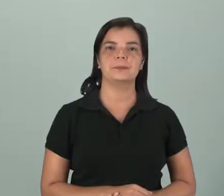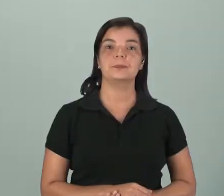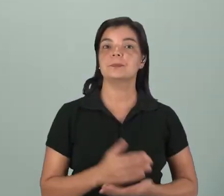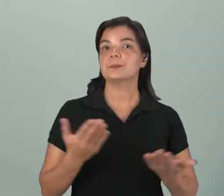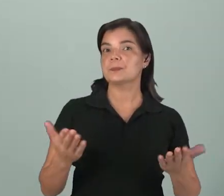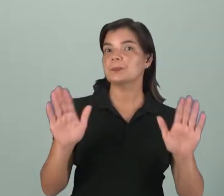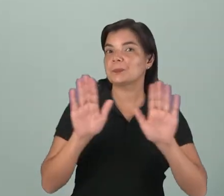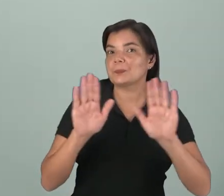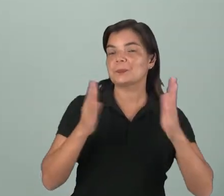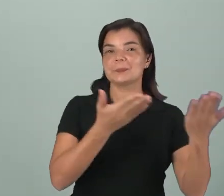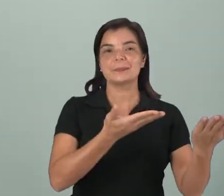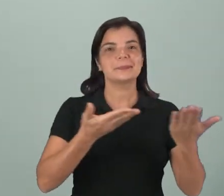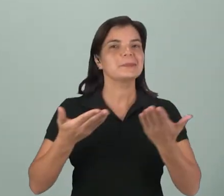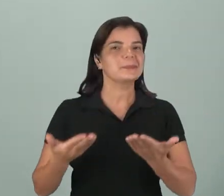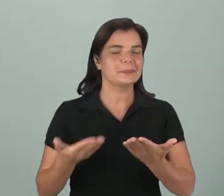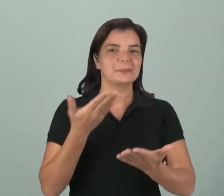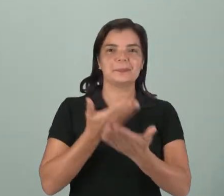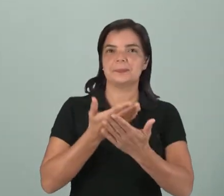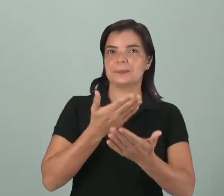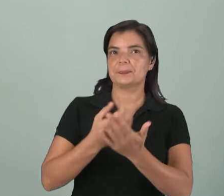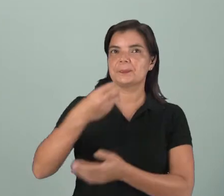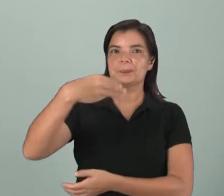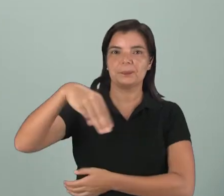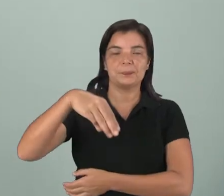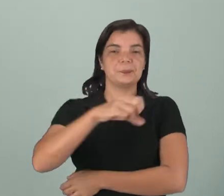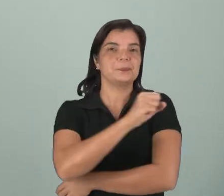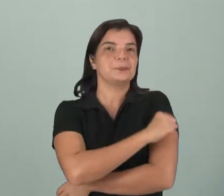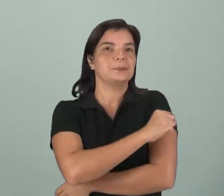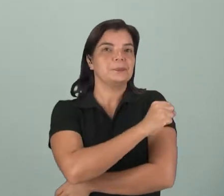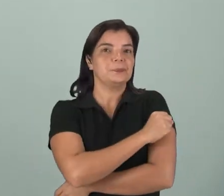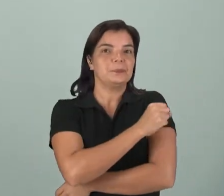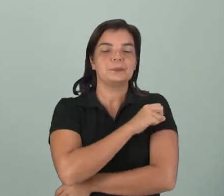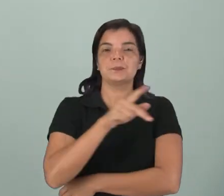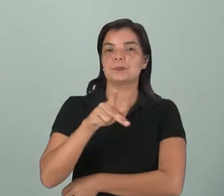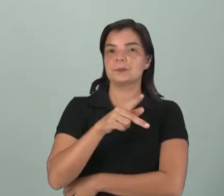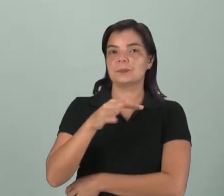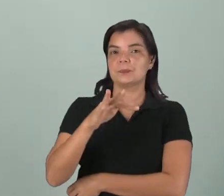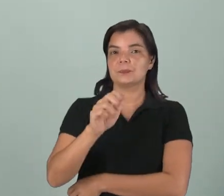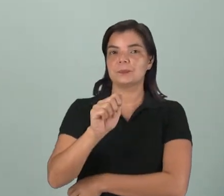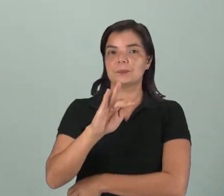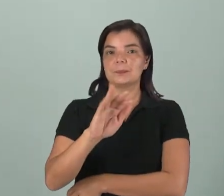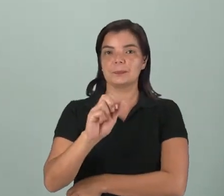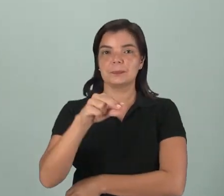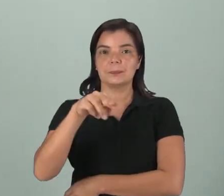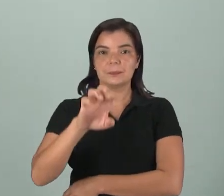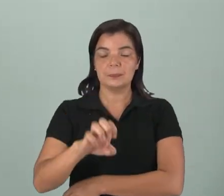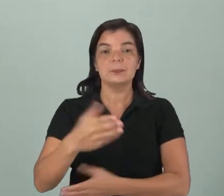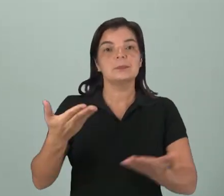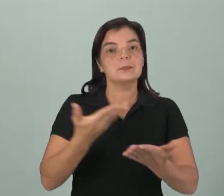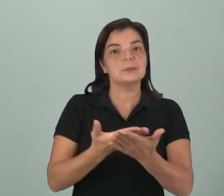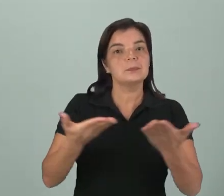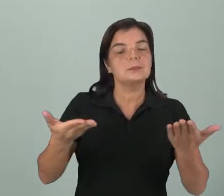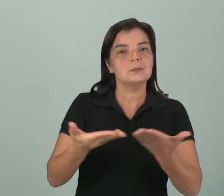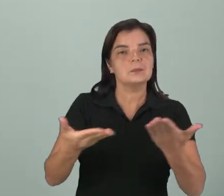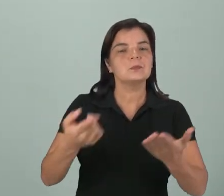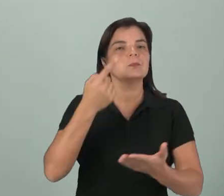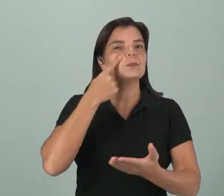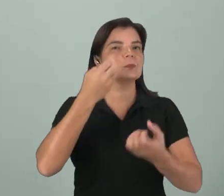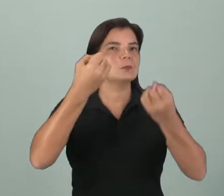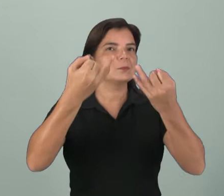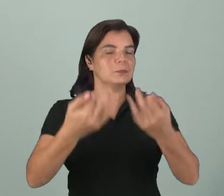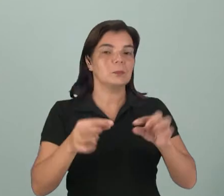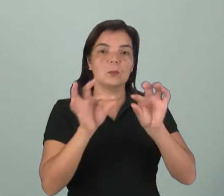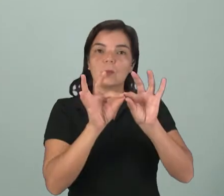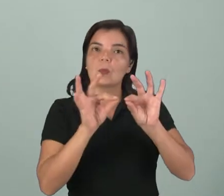o Olá sejam bem-vindos a mais uma aula de matemática do oitavo ano eu sou professora Fabiane Farias e na nossa aula de hoje nós vamos